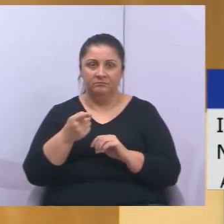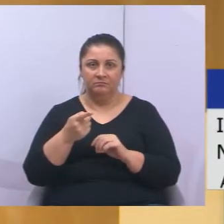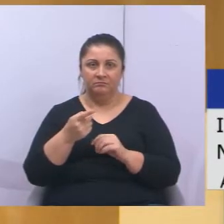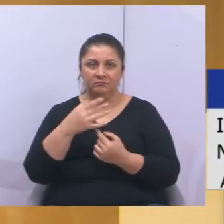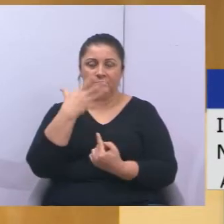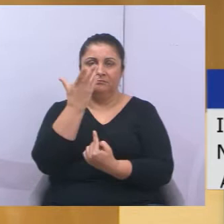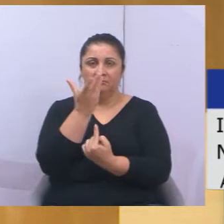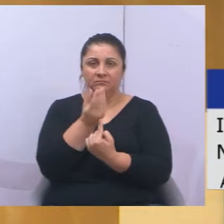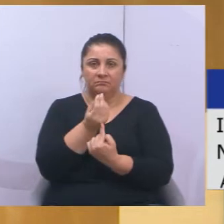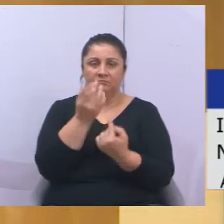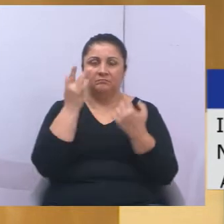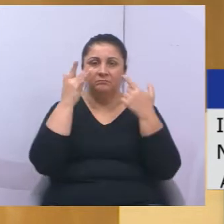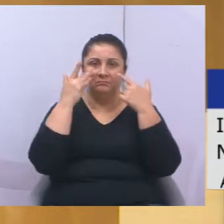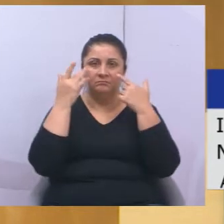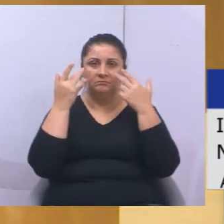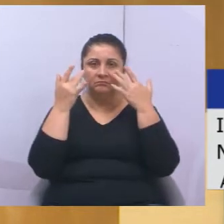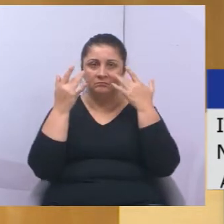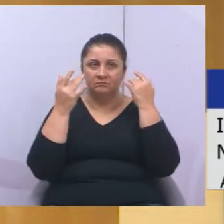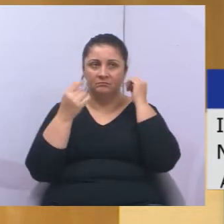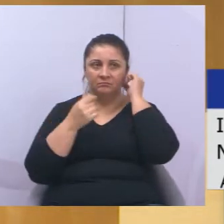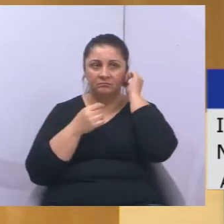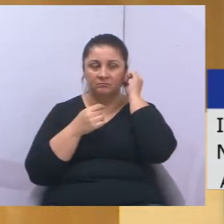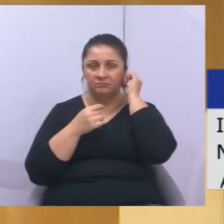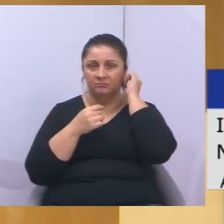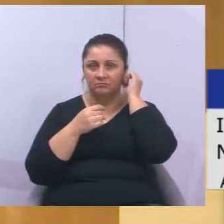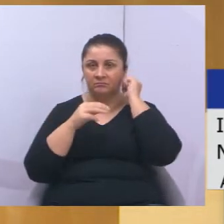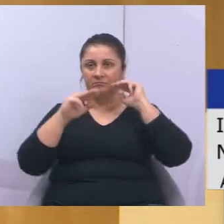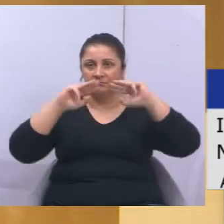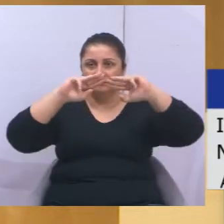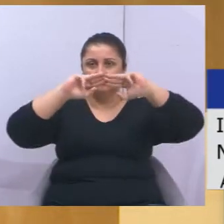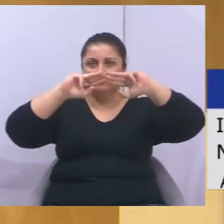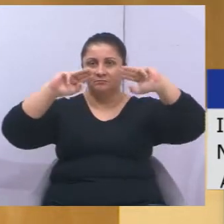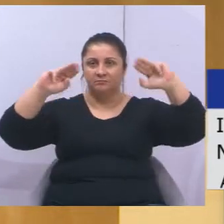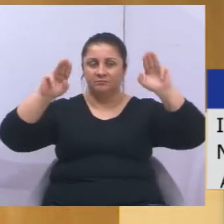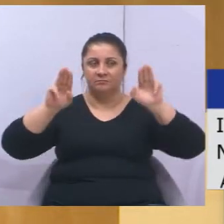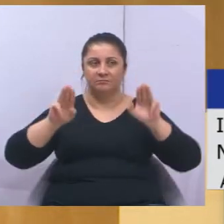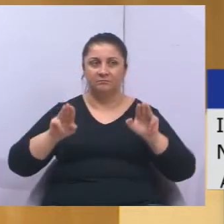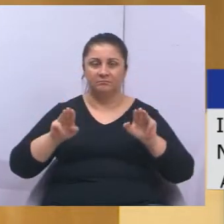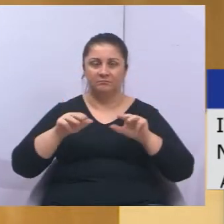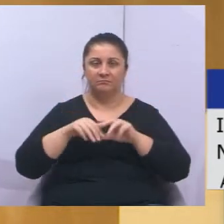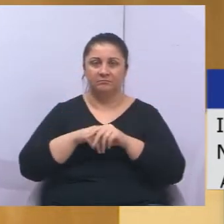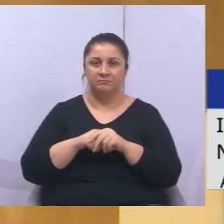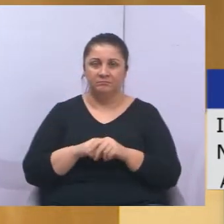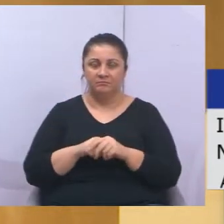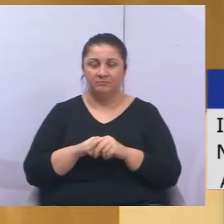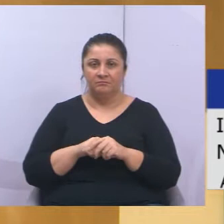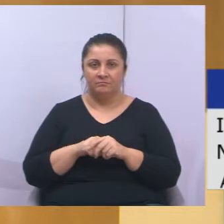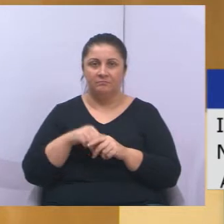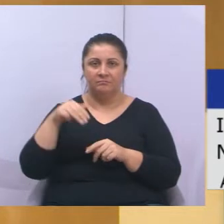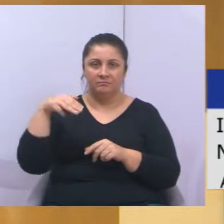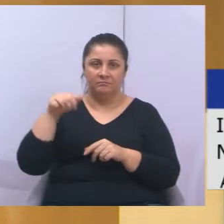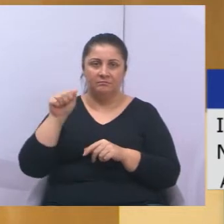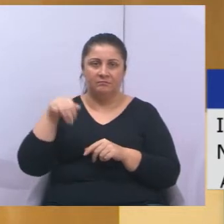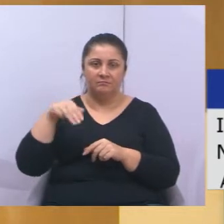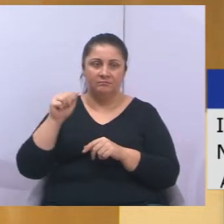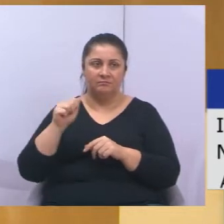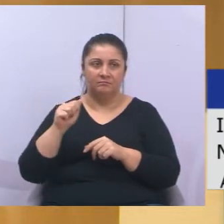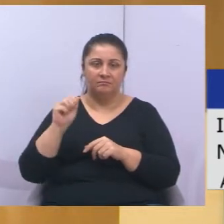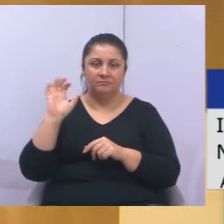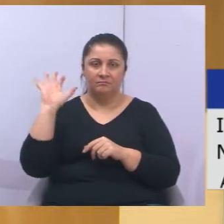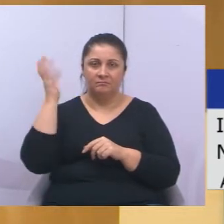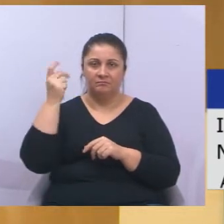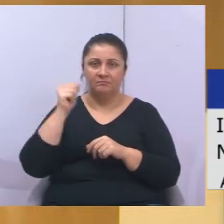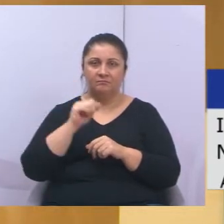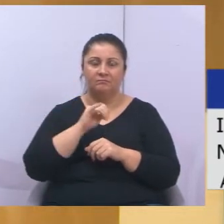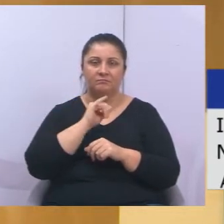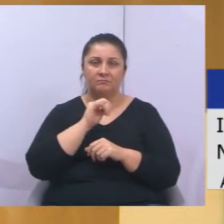nu no Museu de Artes Moderna, MAM. Esse Museu de Arte Moderna aconteceu lá no